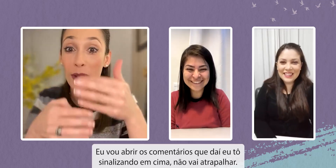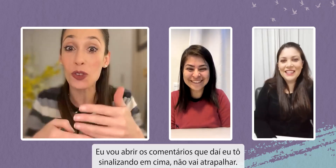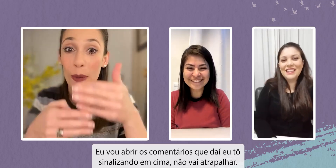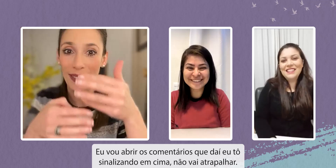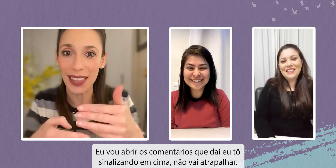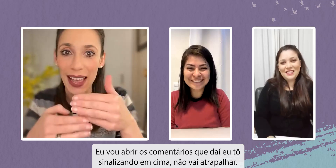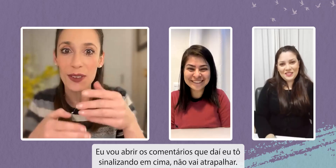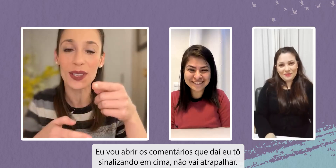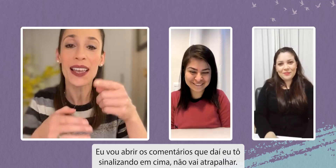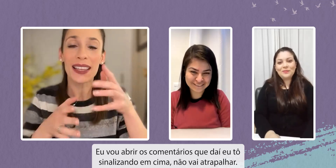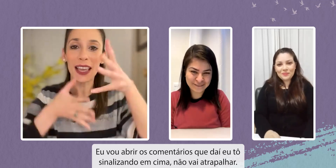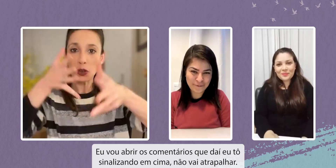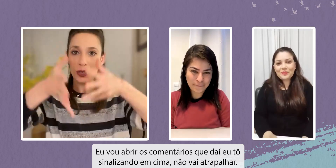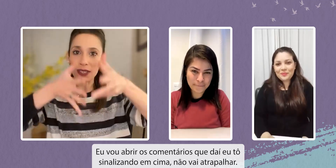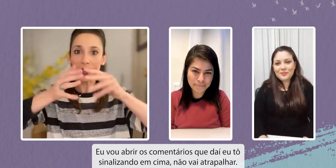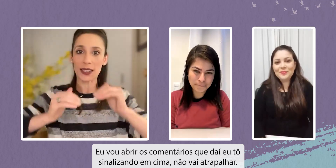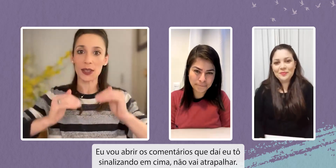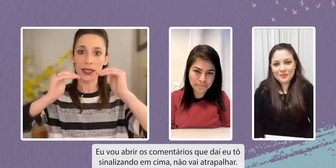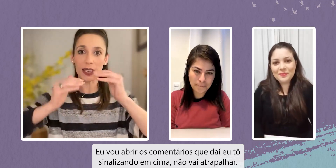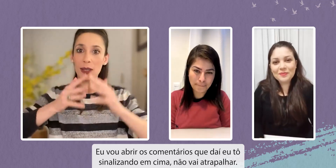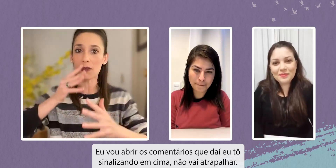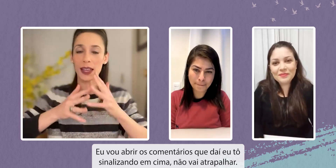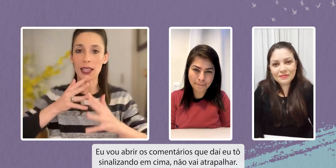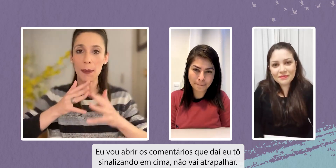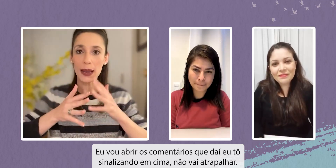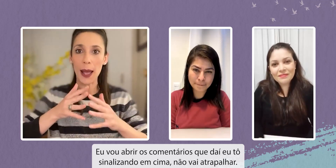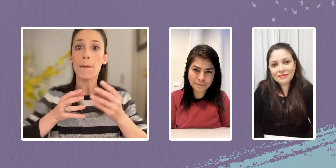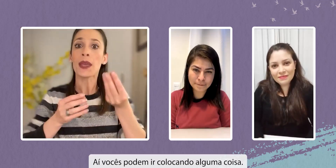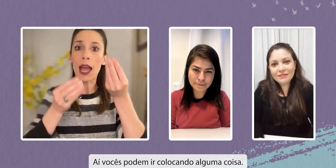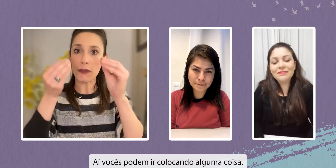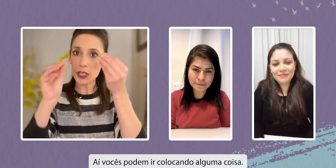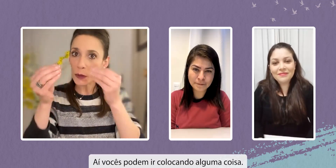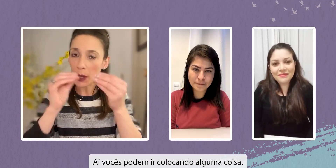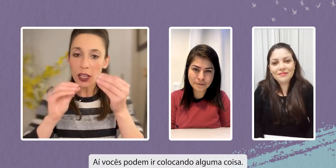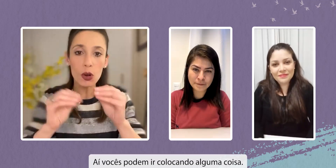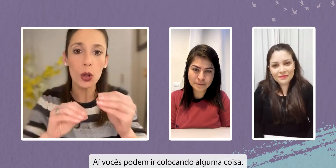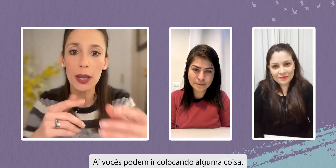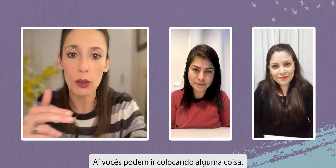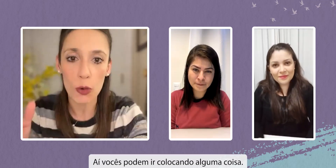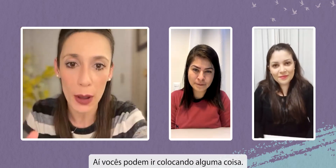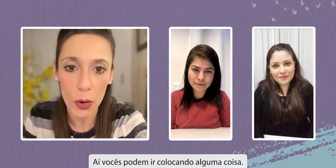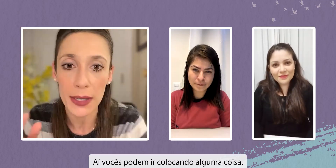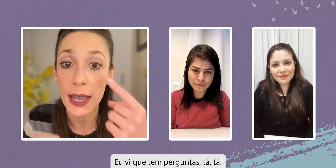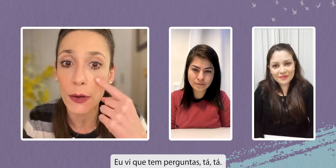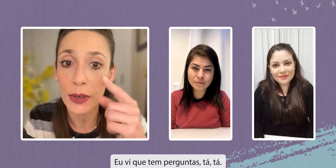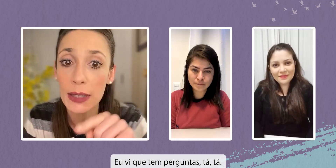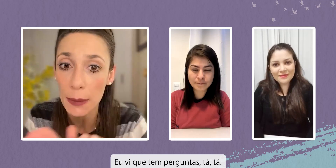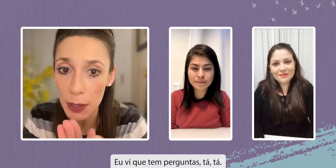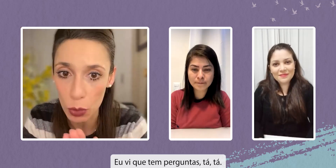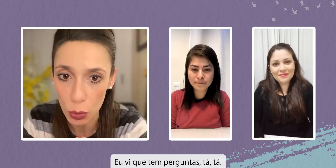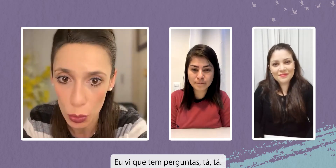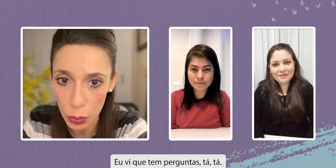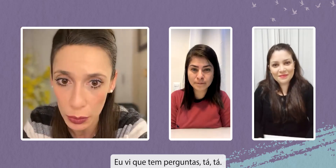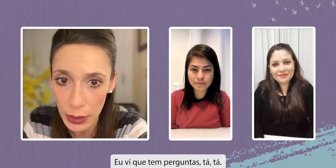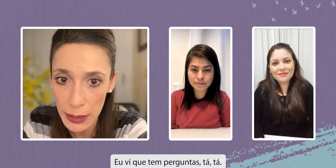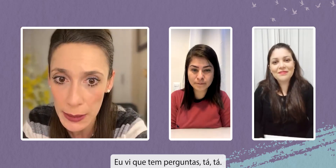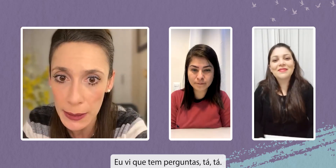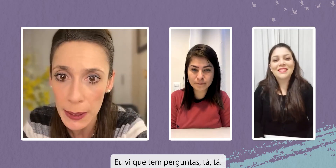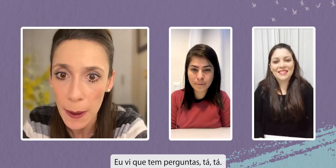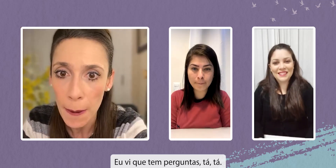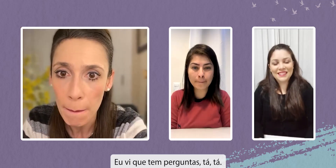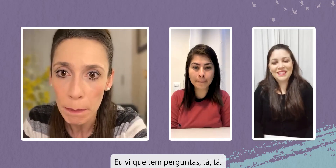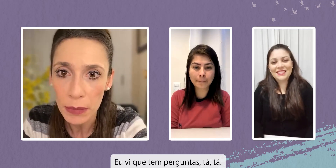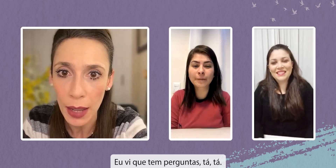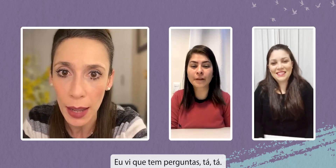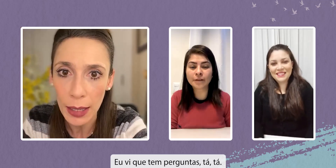Eu vou abrir os comentários, que daí eu estou sinalizando em cima, não vai atrapalhar. Aí vocês podem ir colocando alguma coisa. Eu vi que tem